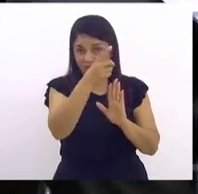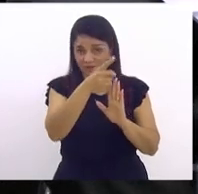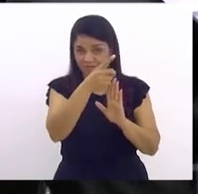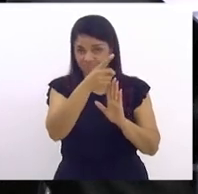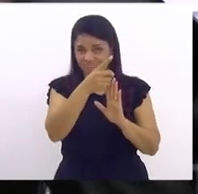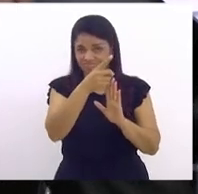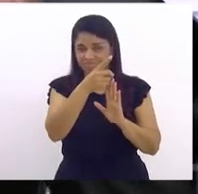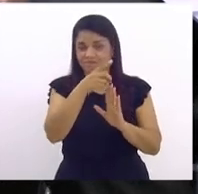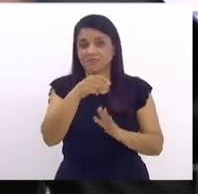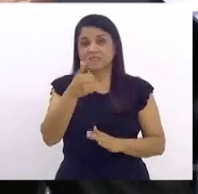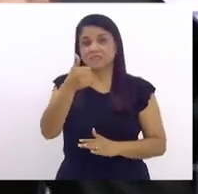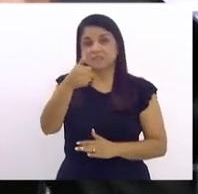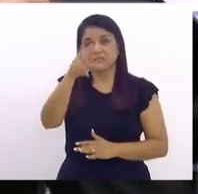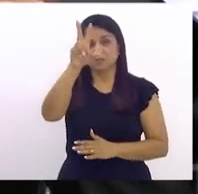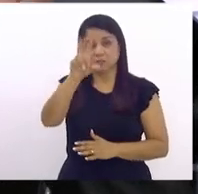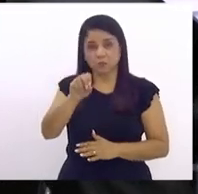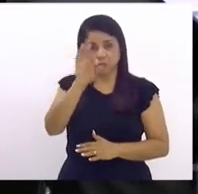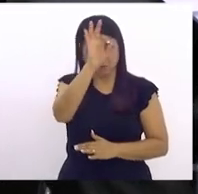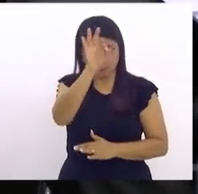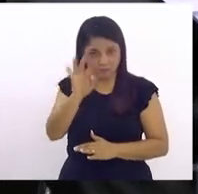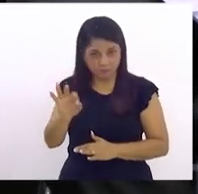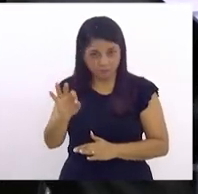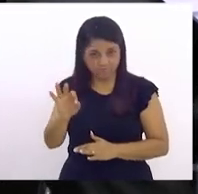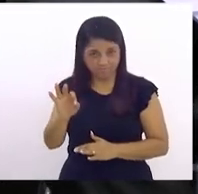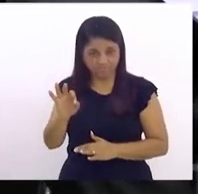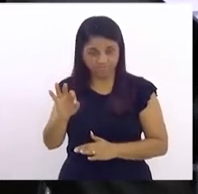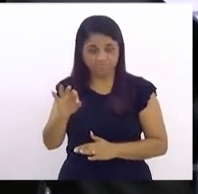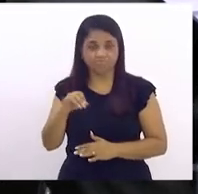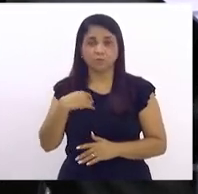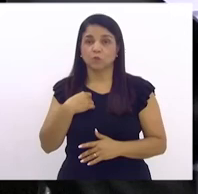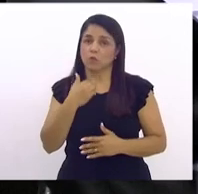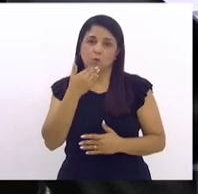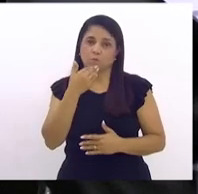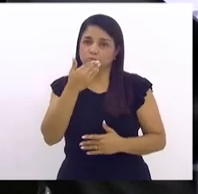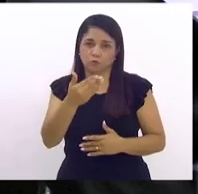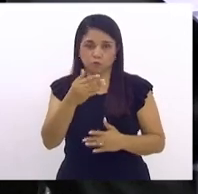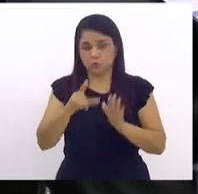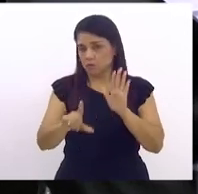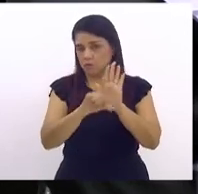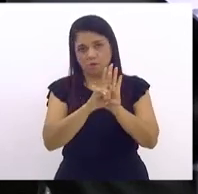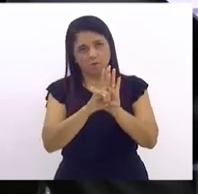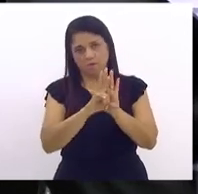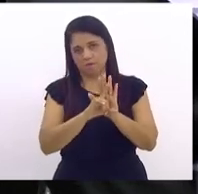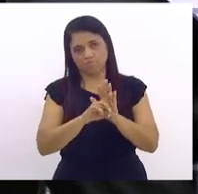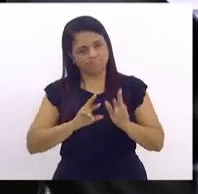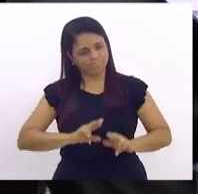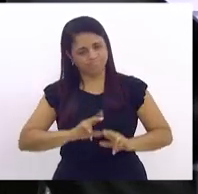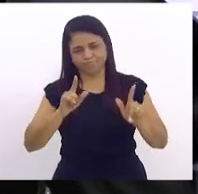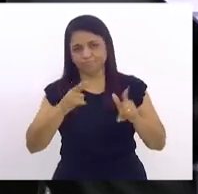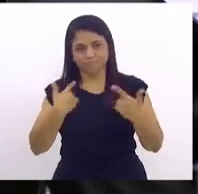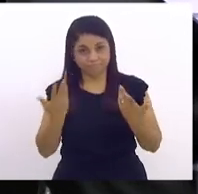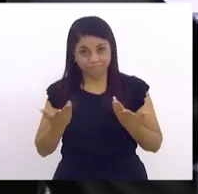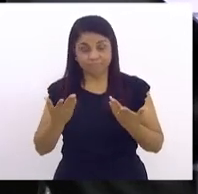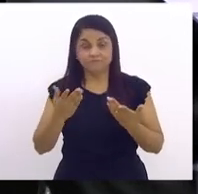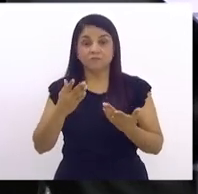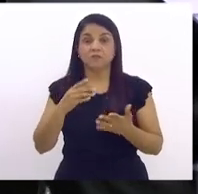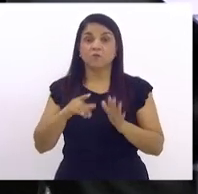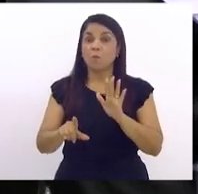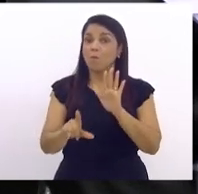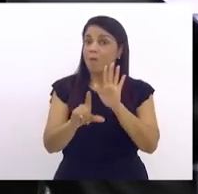colocou 150%, que não era a reivindicação da lei original. Mas ficou uma